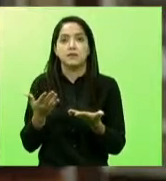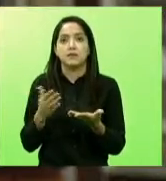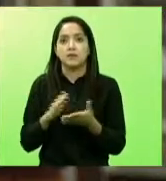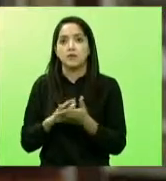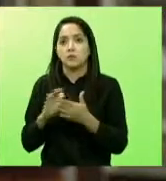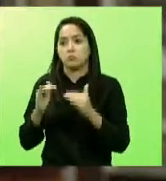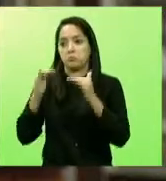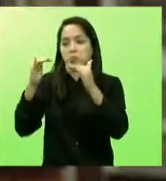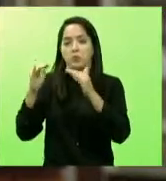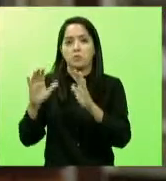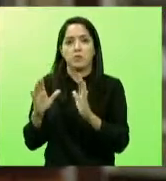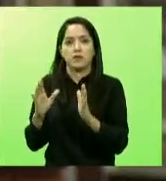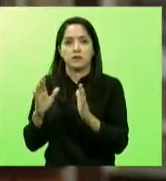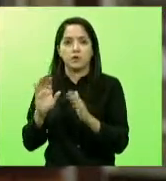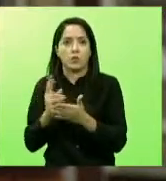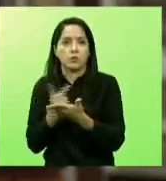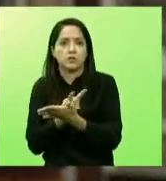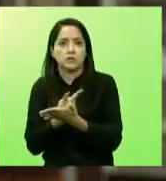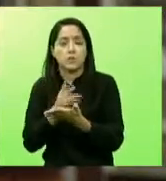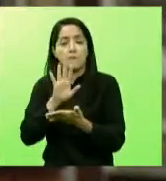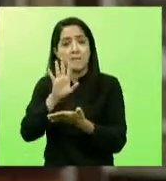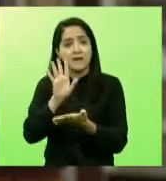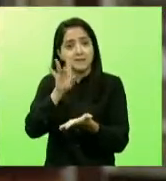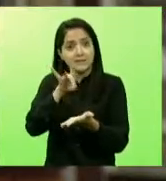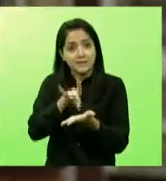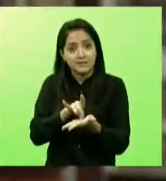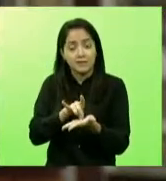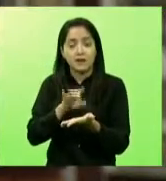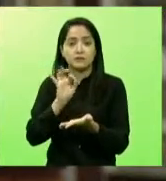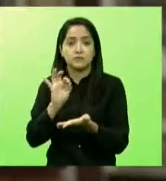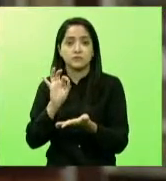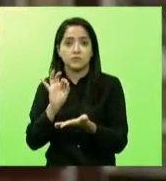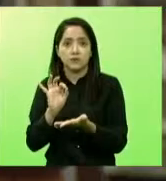uma deidade, alguma coisa que aconteceu. O fato é que